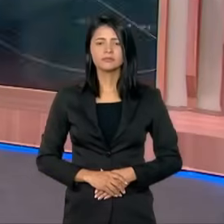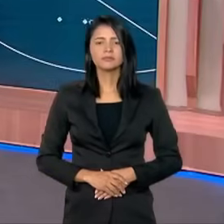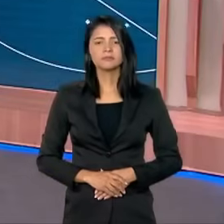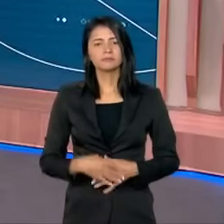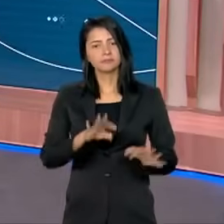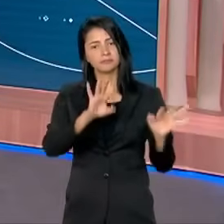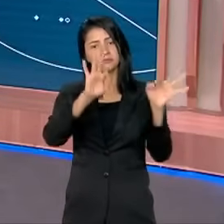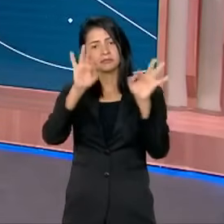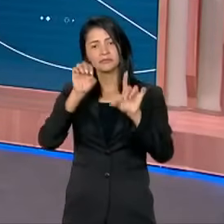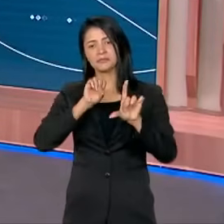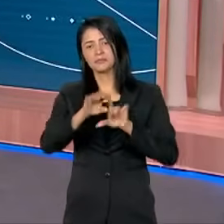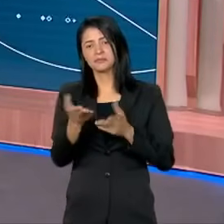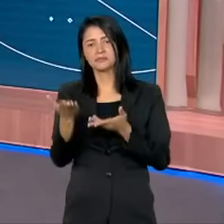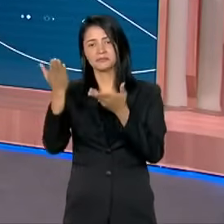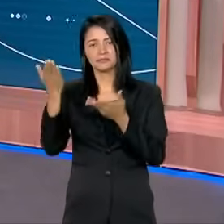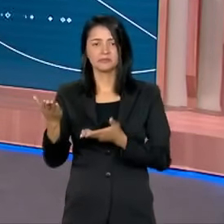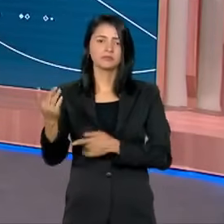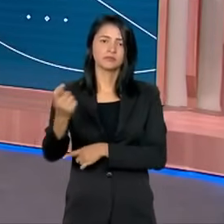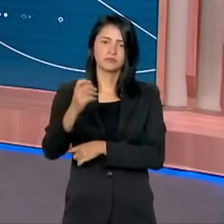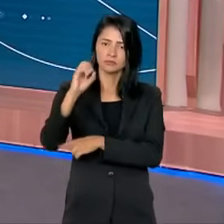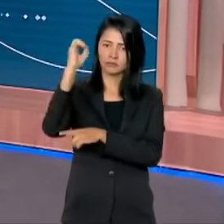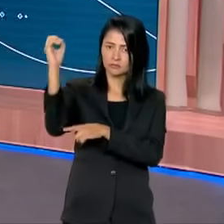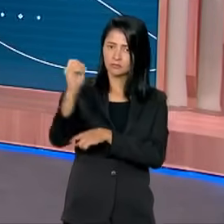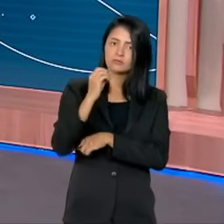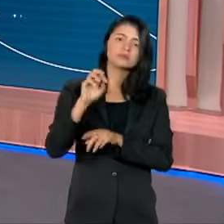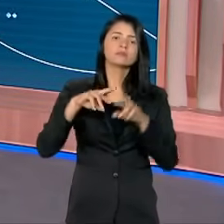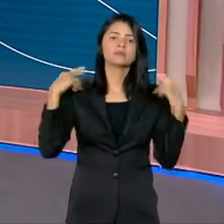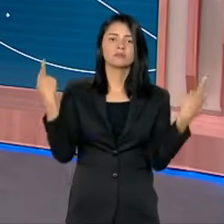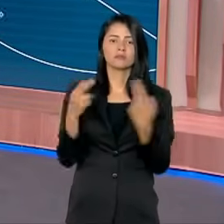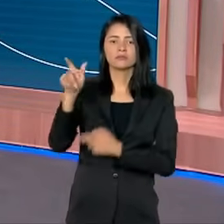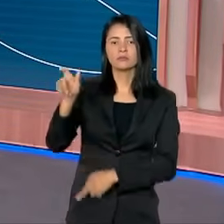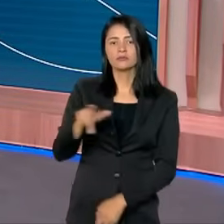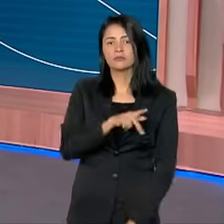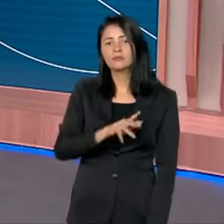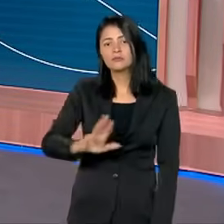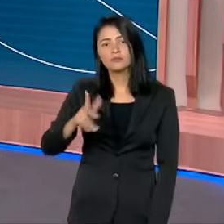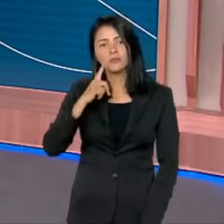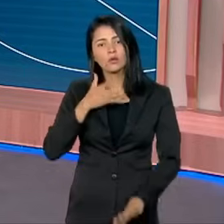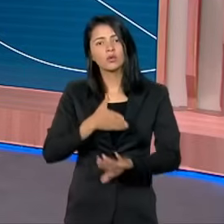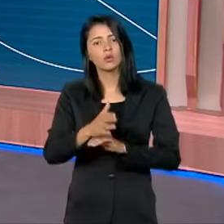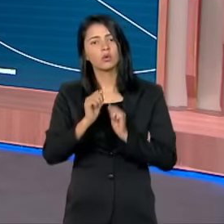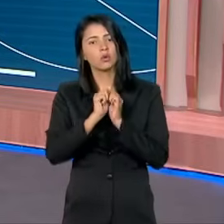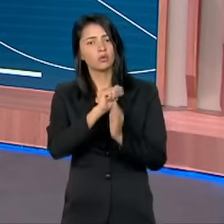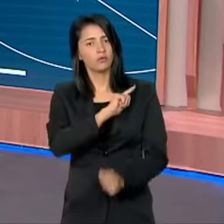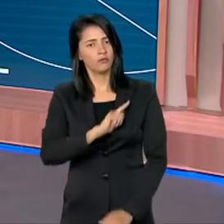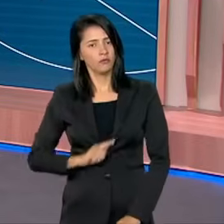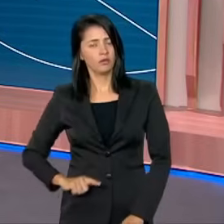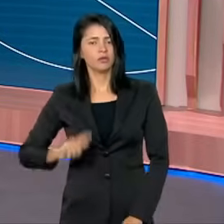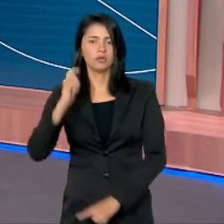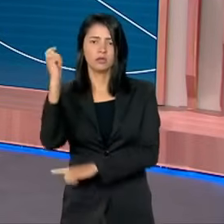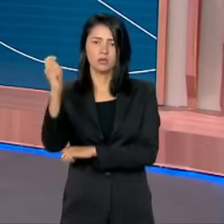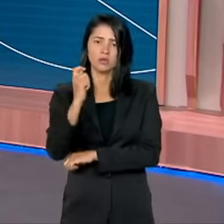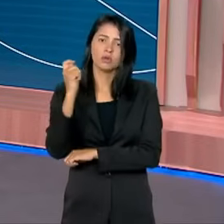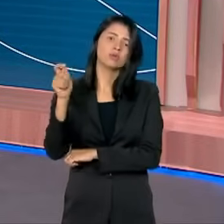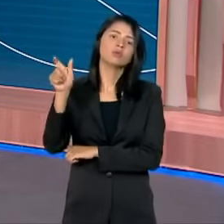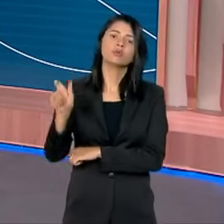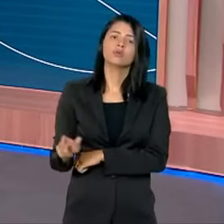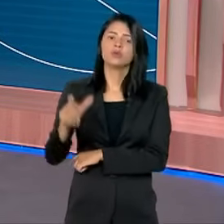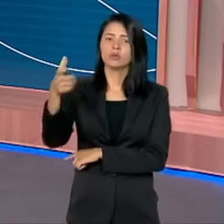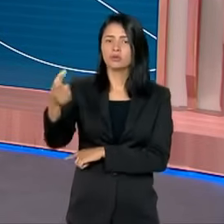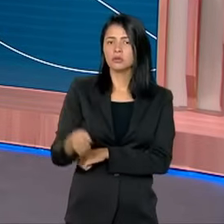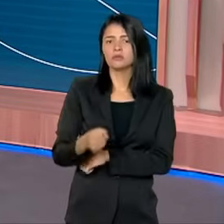Nós acompanhamos ao vivo, direto de Porto Alegre, a reunião do presidente Lula com o governador do Rio Grande do Sul, Eduardo